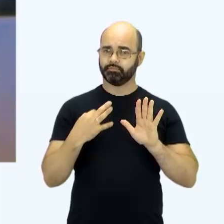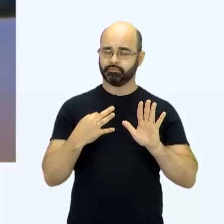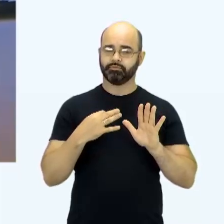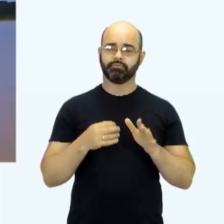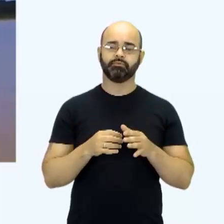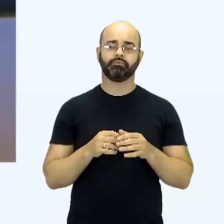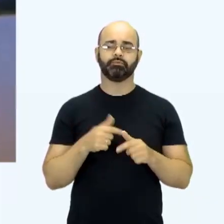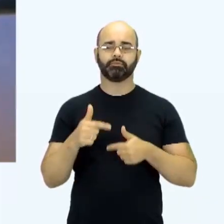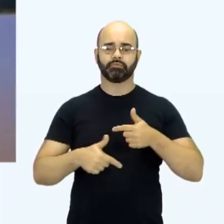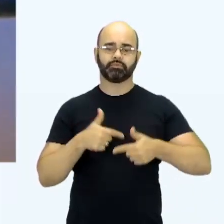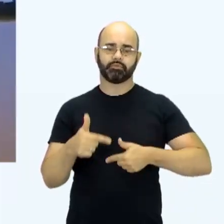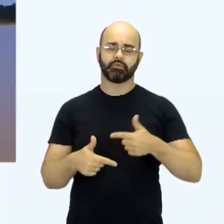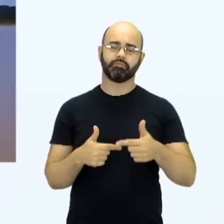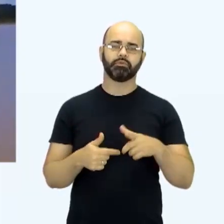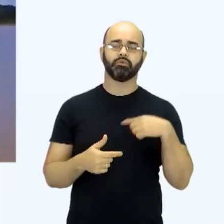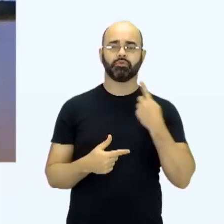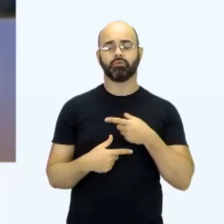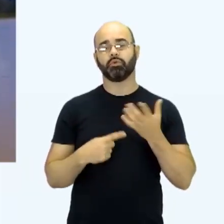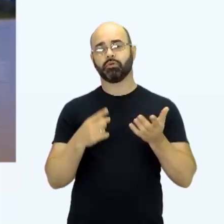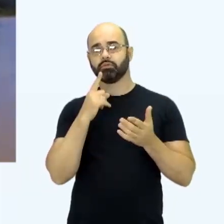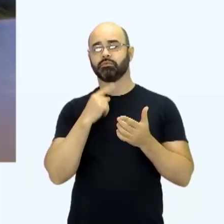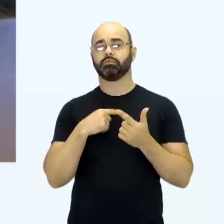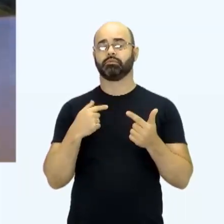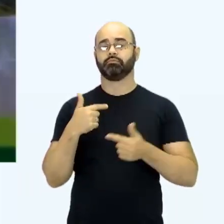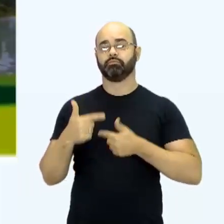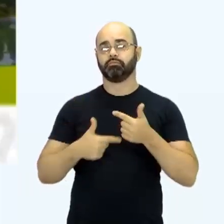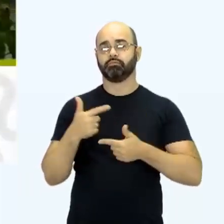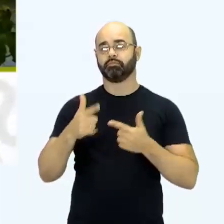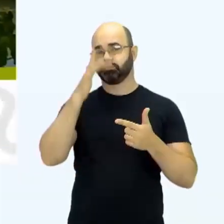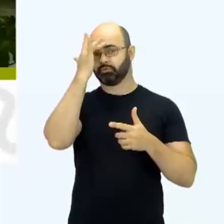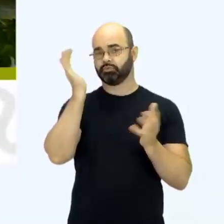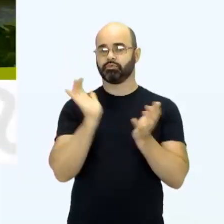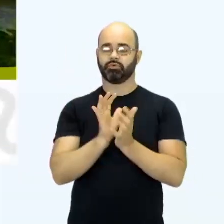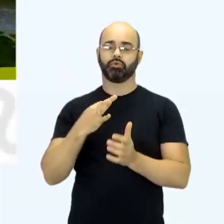não teve muita dificuldade na obtenção de voluntários.